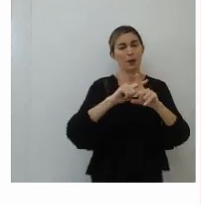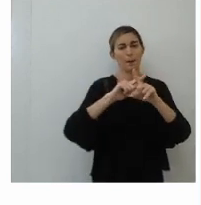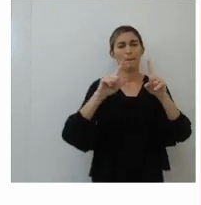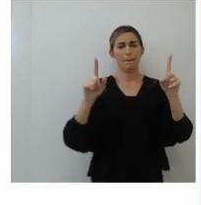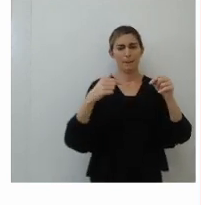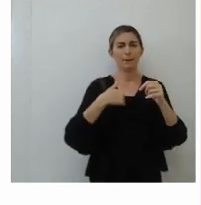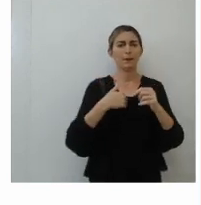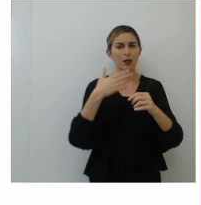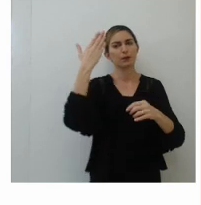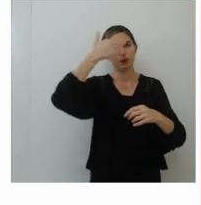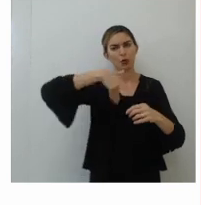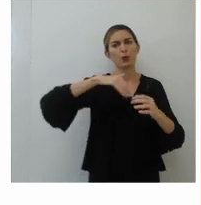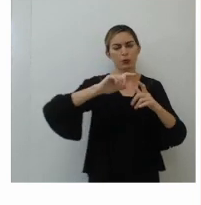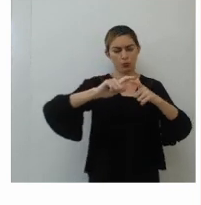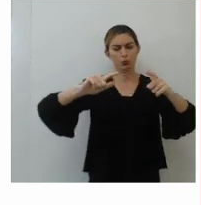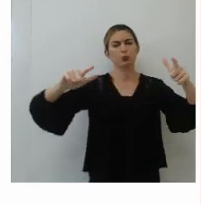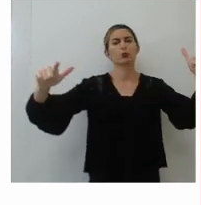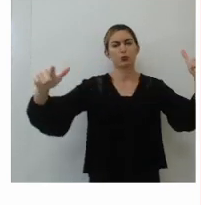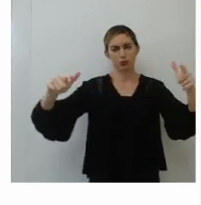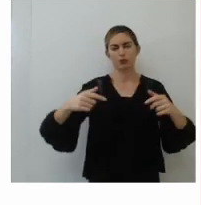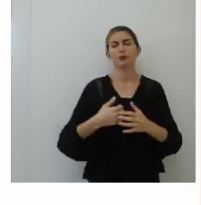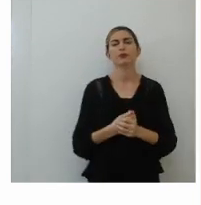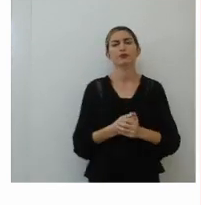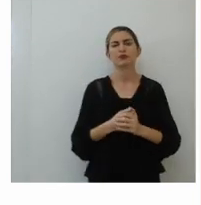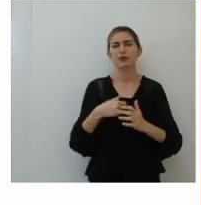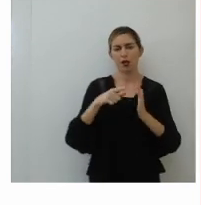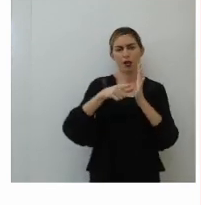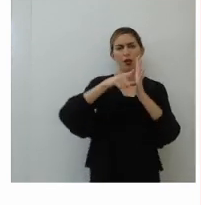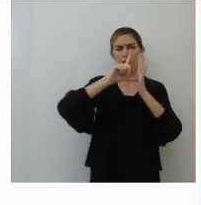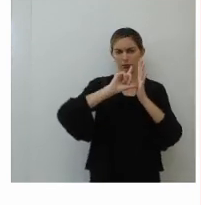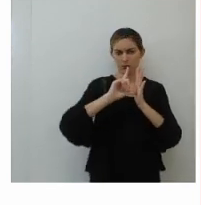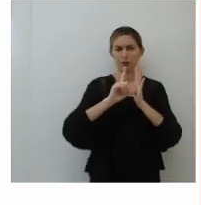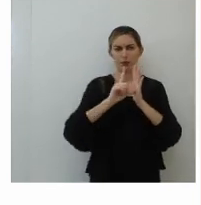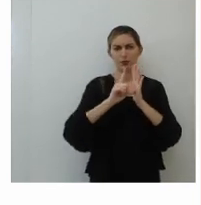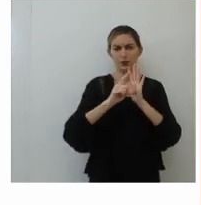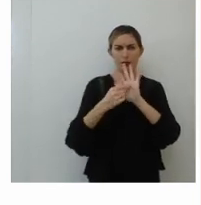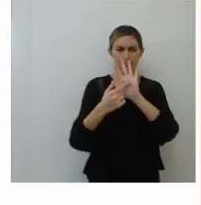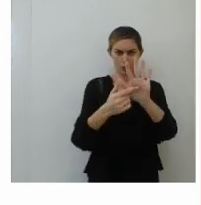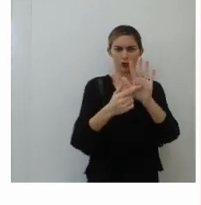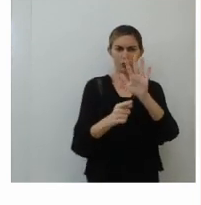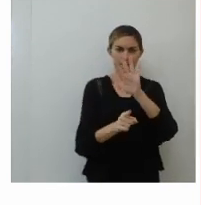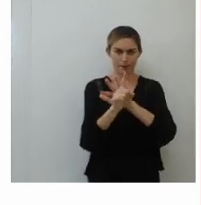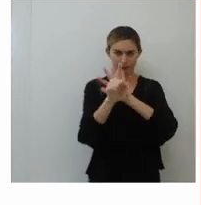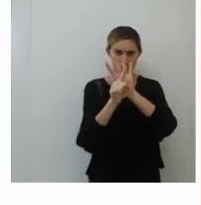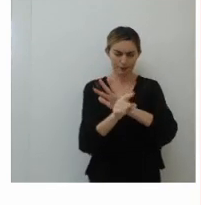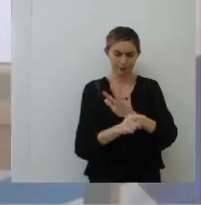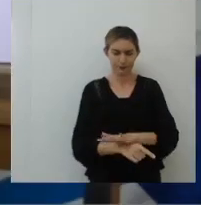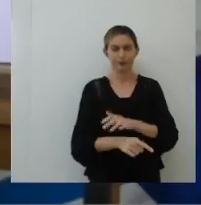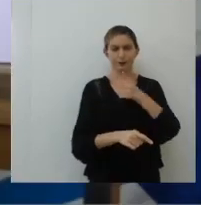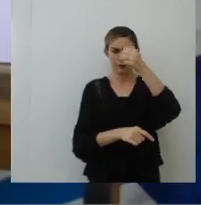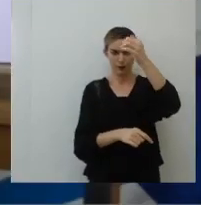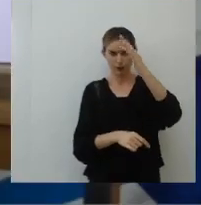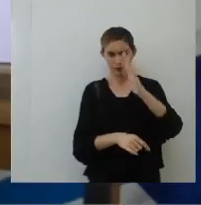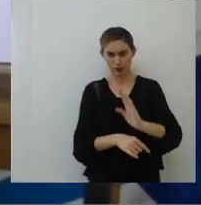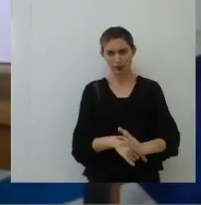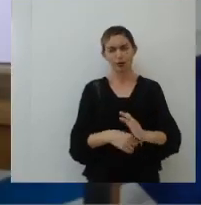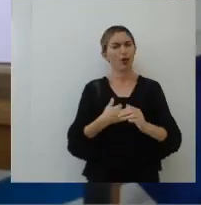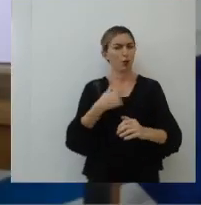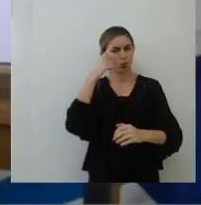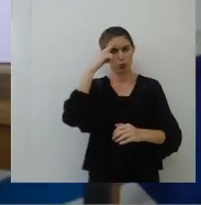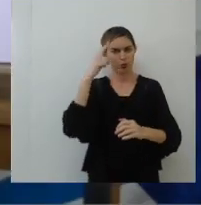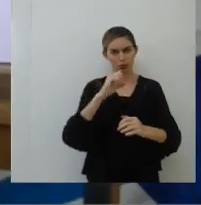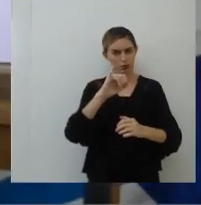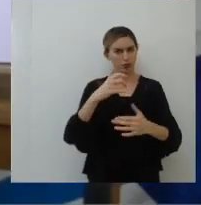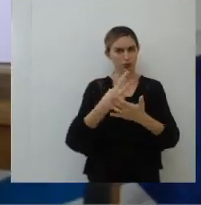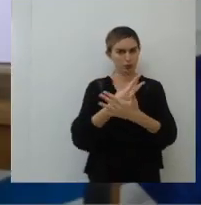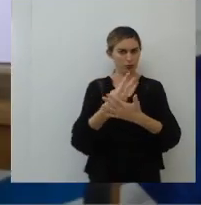mais promete. Gente, antes de mostrar as alternativas, eu não sei se eu estou errado, se eu